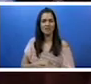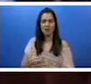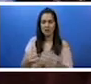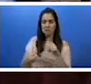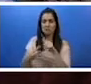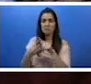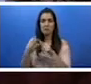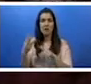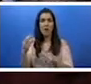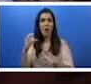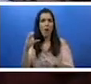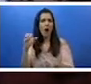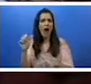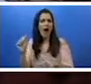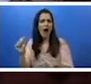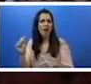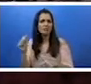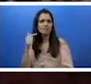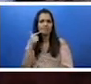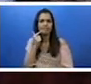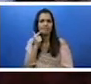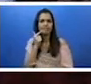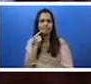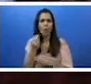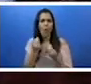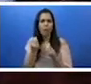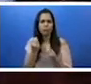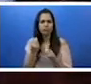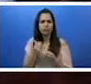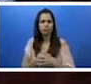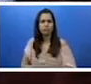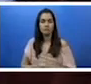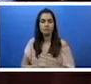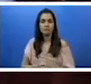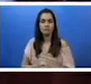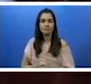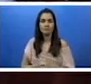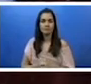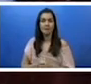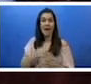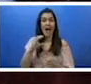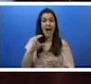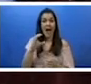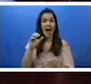3 palavras que começam com C. Vamos lá.